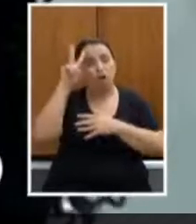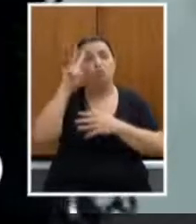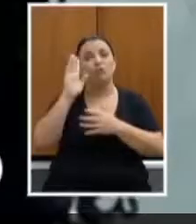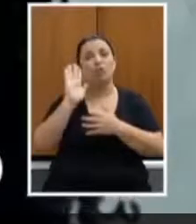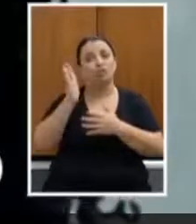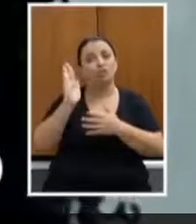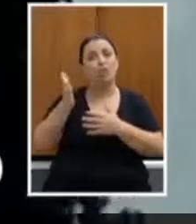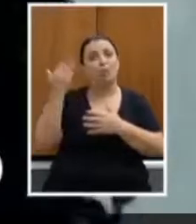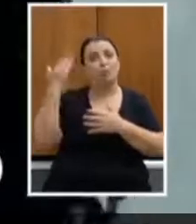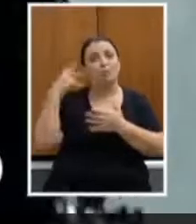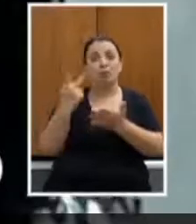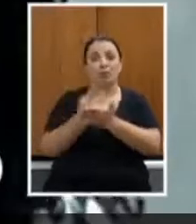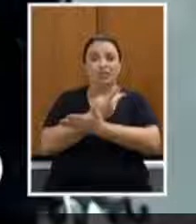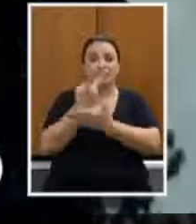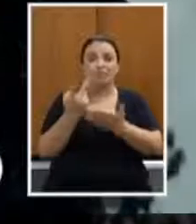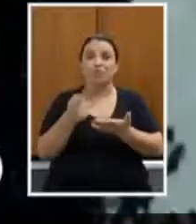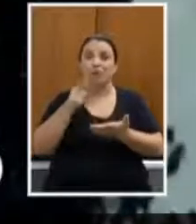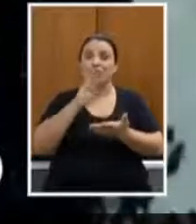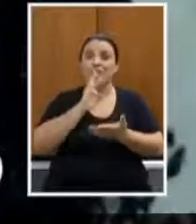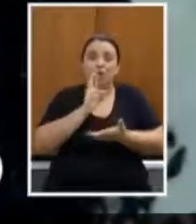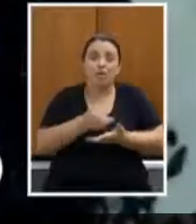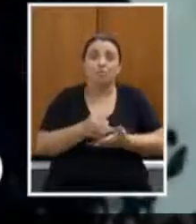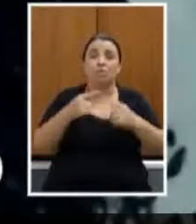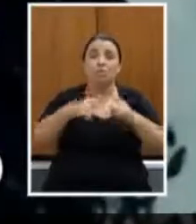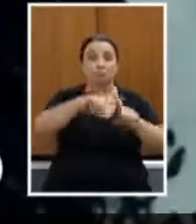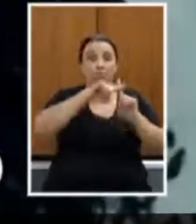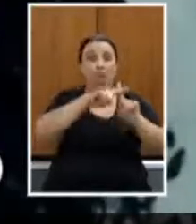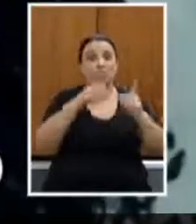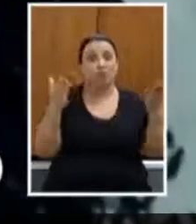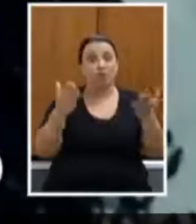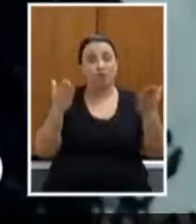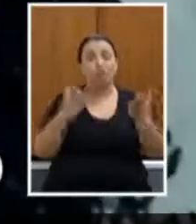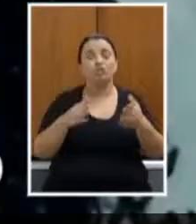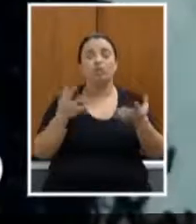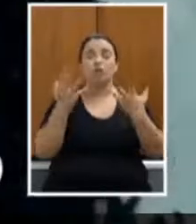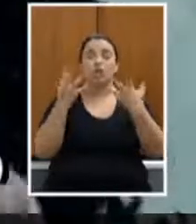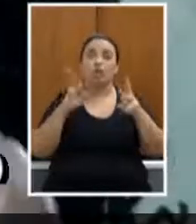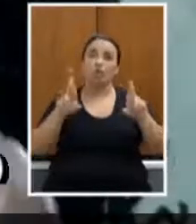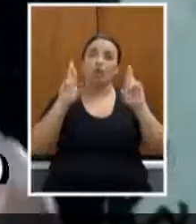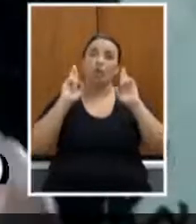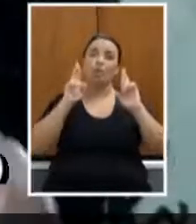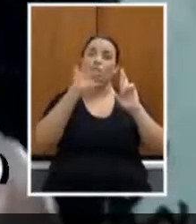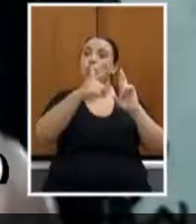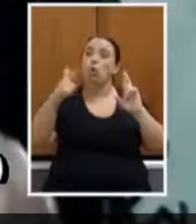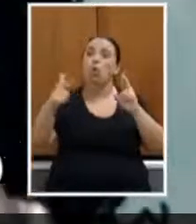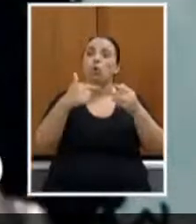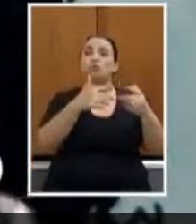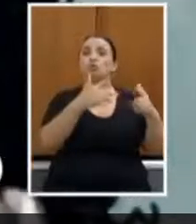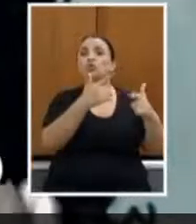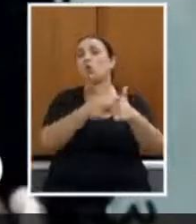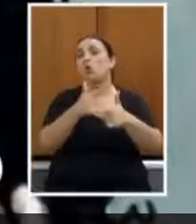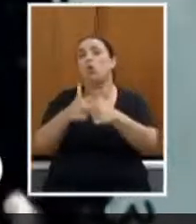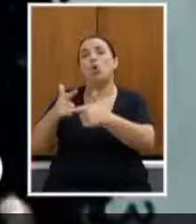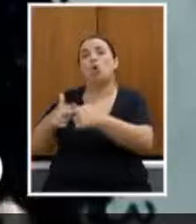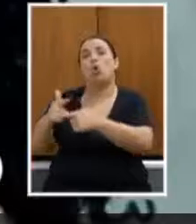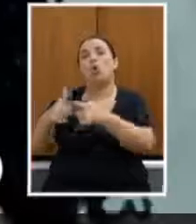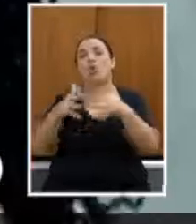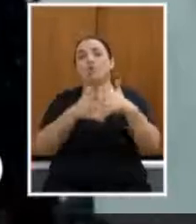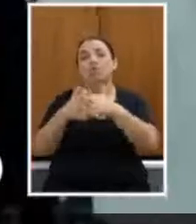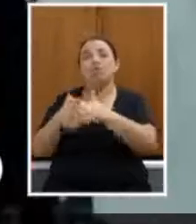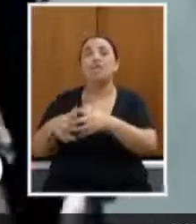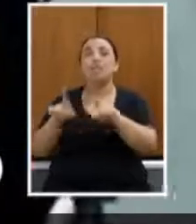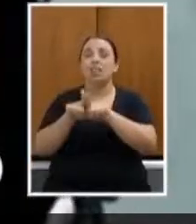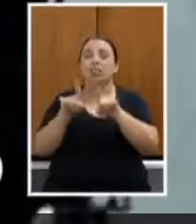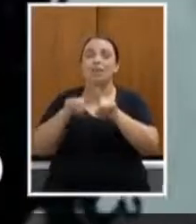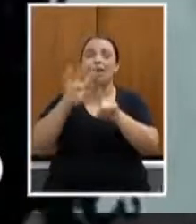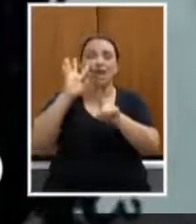outros conflitos sejam solucionados dessa forma. Essas são as minhas contribuições, estou muito feliz e compartilhando com